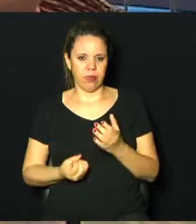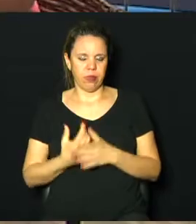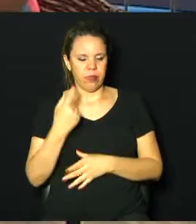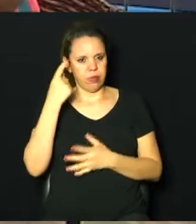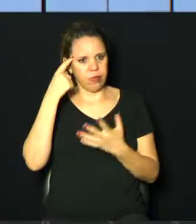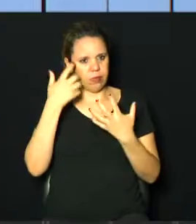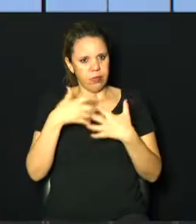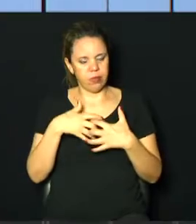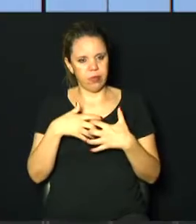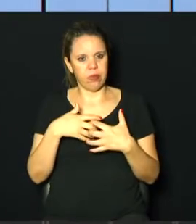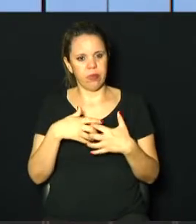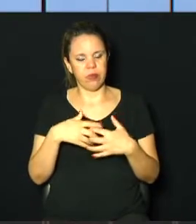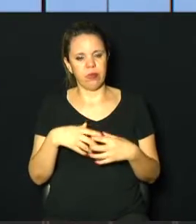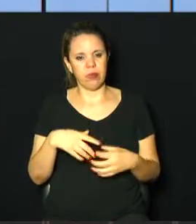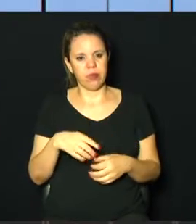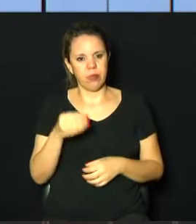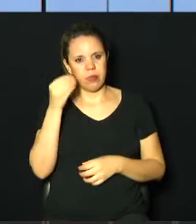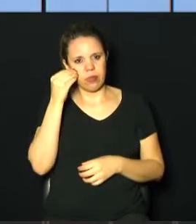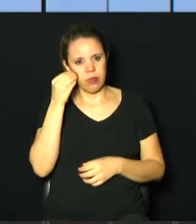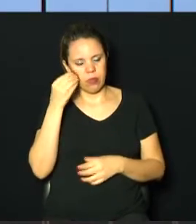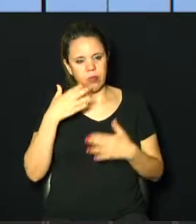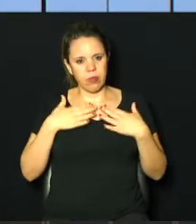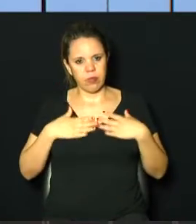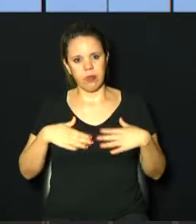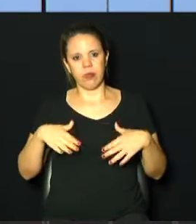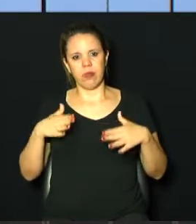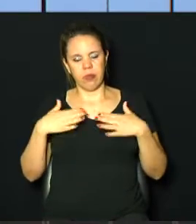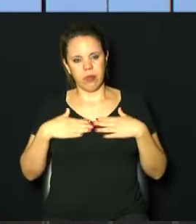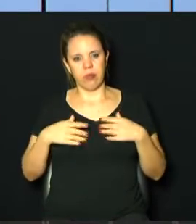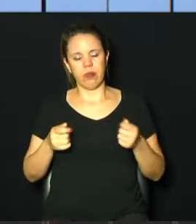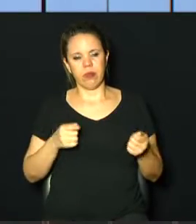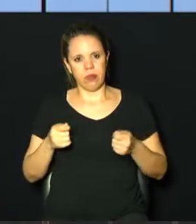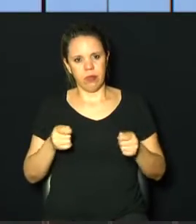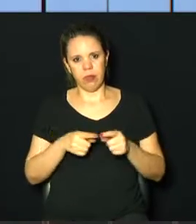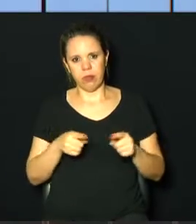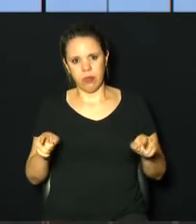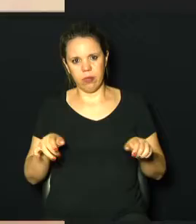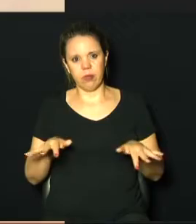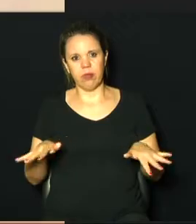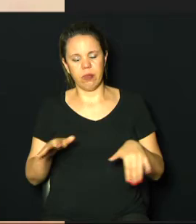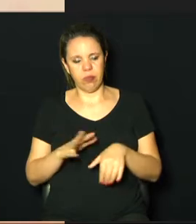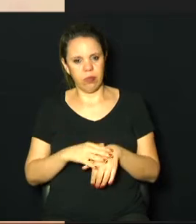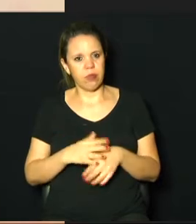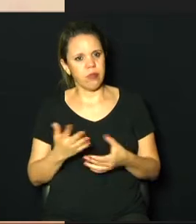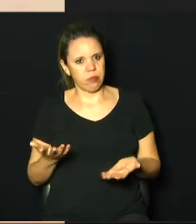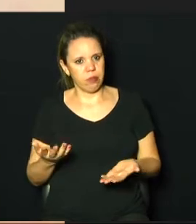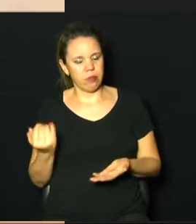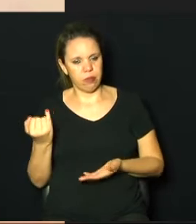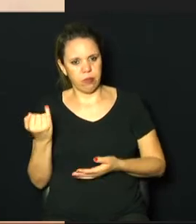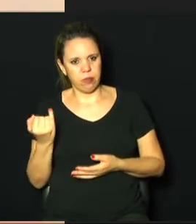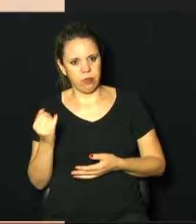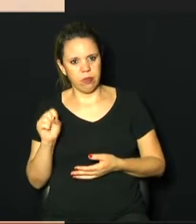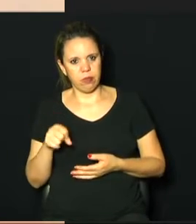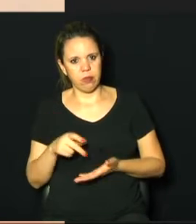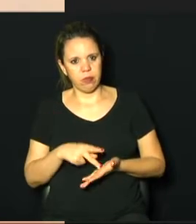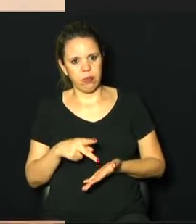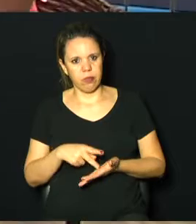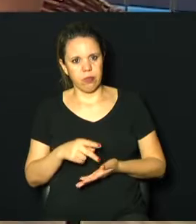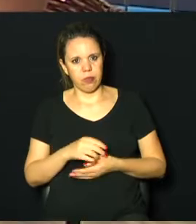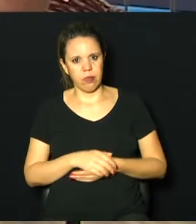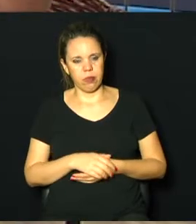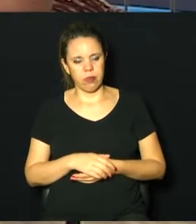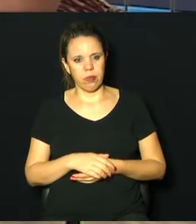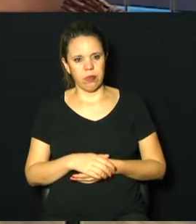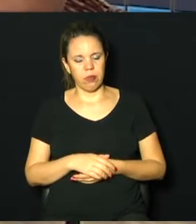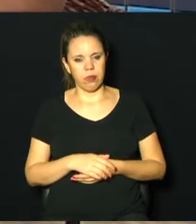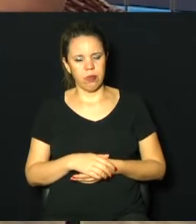assim, tentar respirar, tentar relaxar, mesmo durante uma pandemia, é importante. exatamente. Agora,